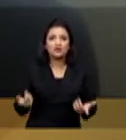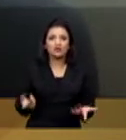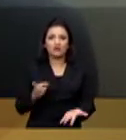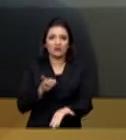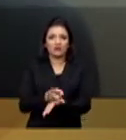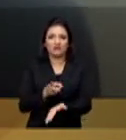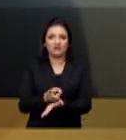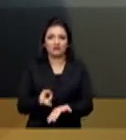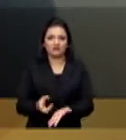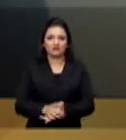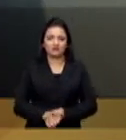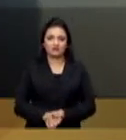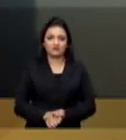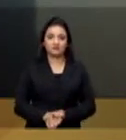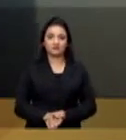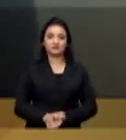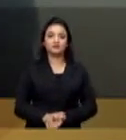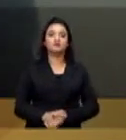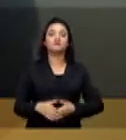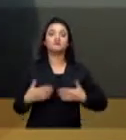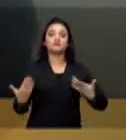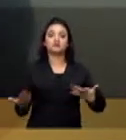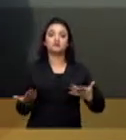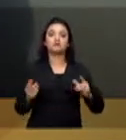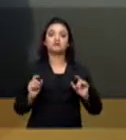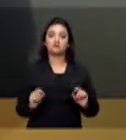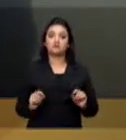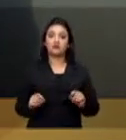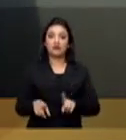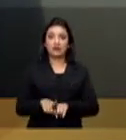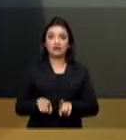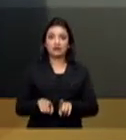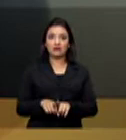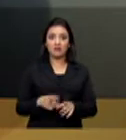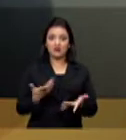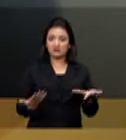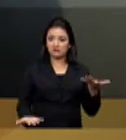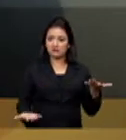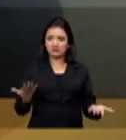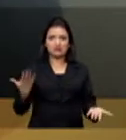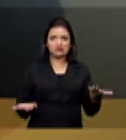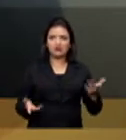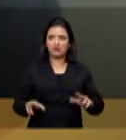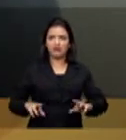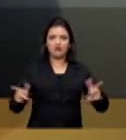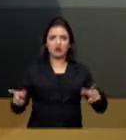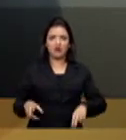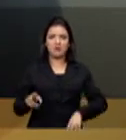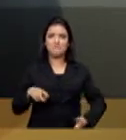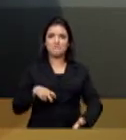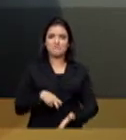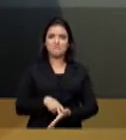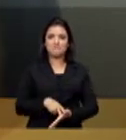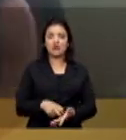distinção. Vejo, então, que essa desproporcionalidade da pena, a nosso sentir, conduz à